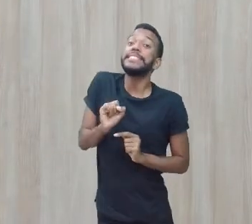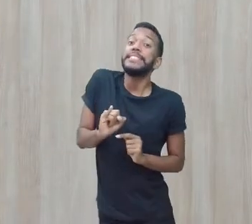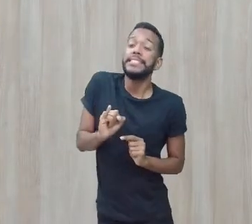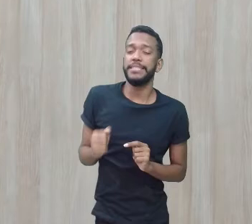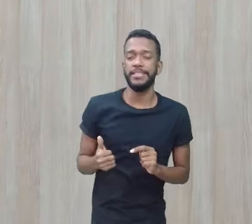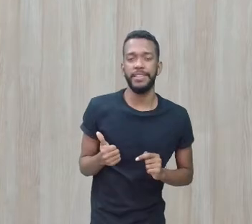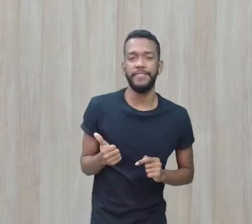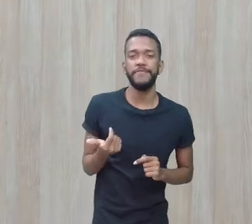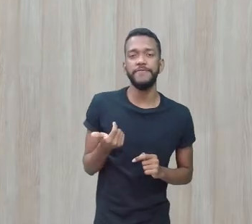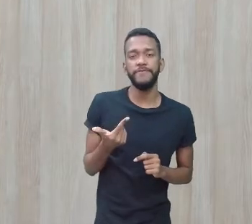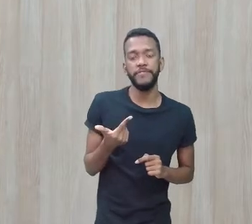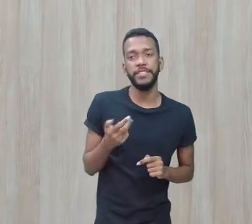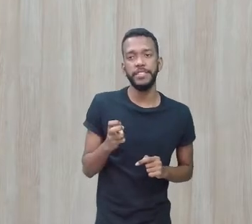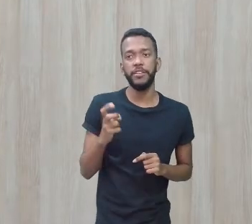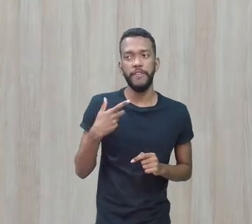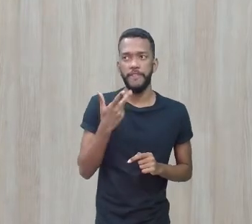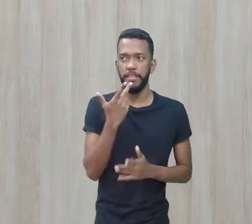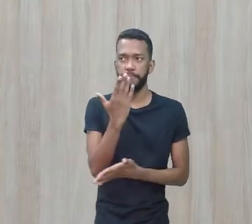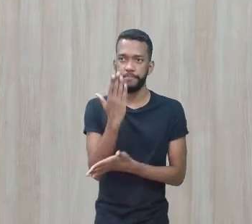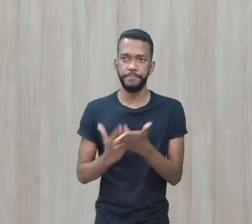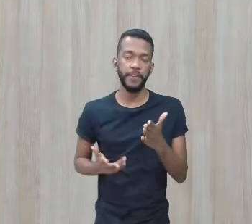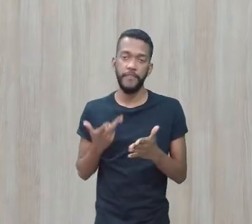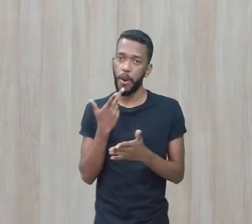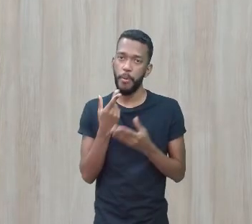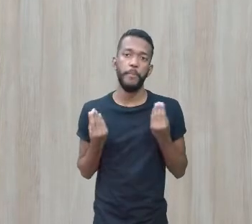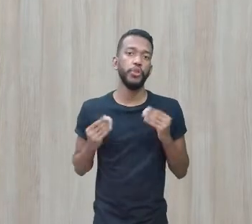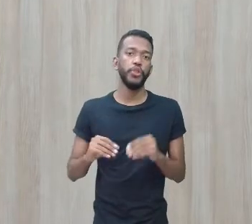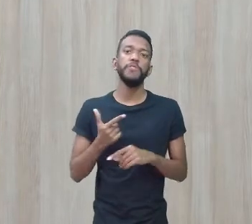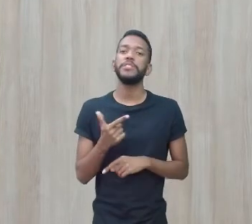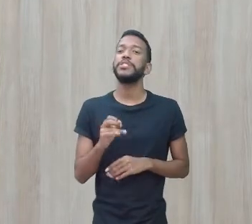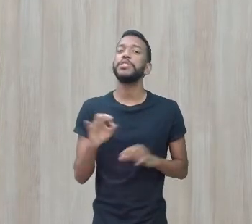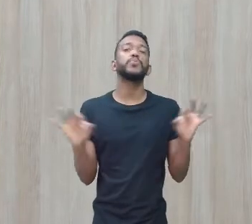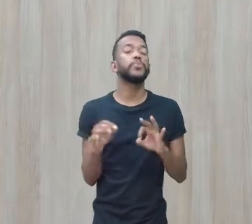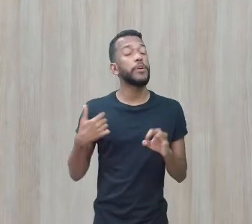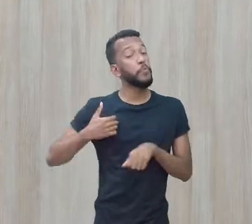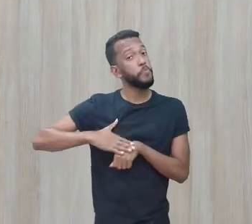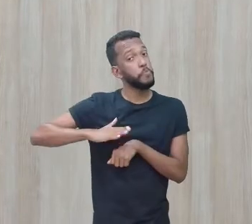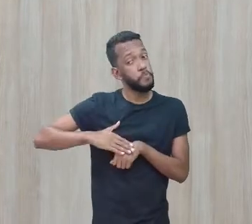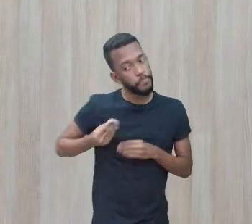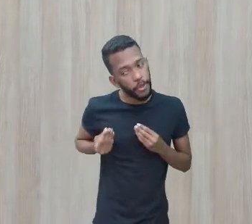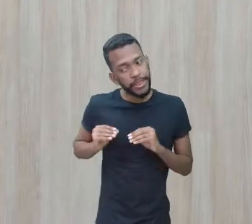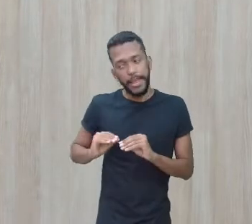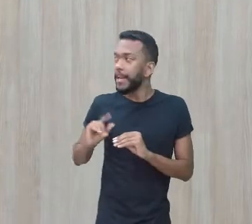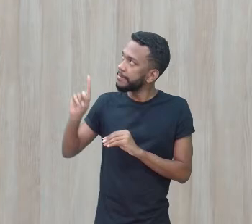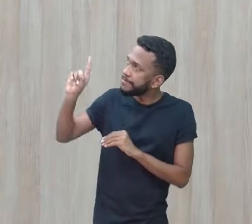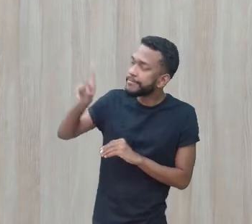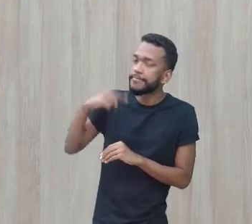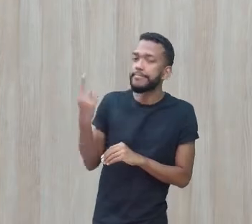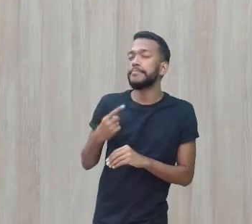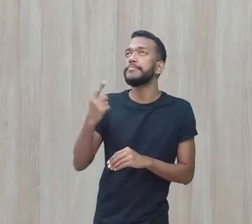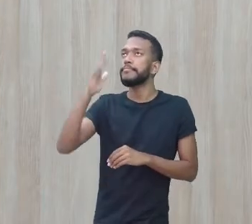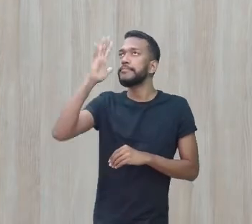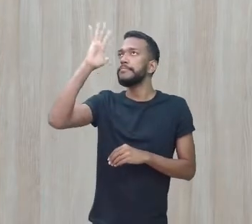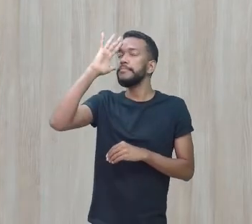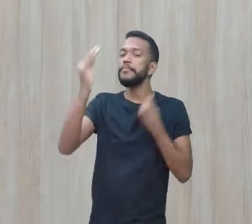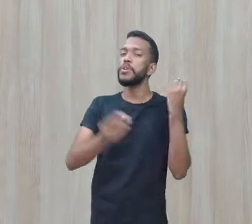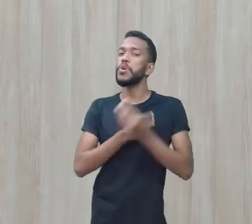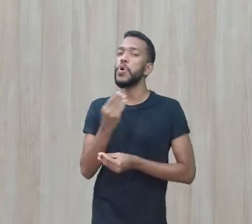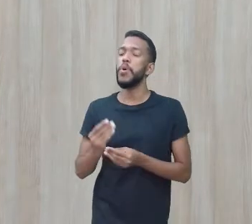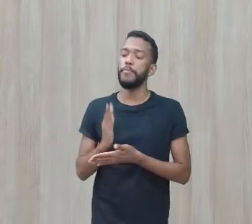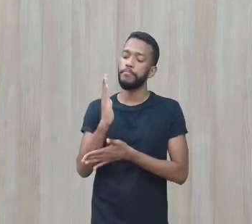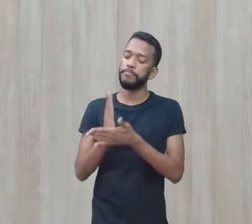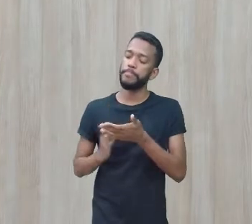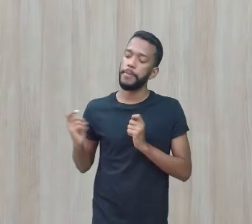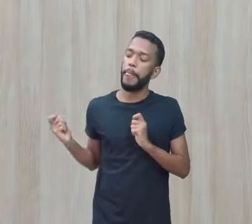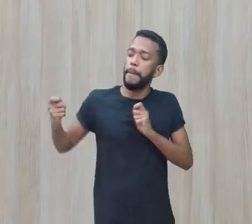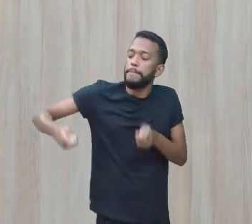Apesar dele ter dito rachar ao meio, ele não colocou o 25. Eu coloquei para a gente ilustrar como que seria a associação